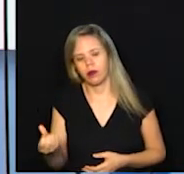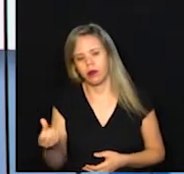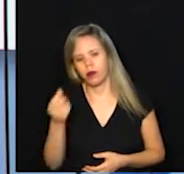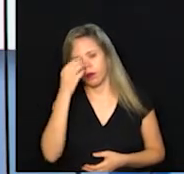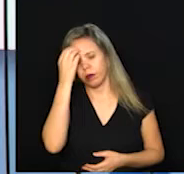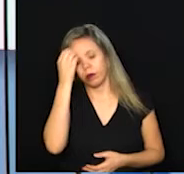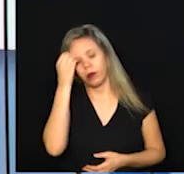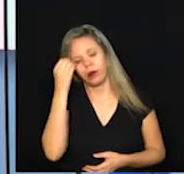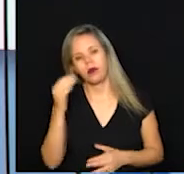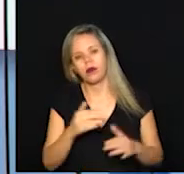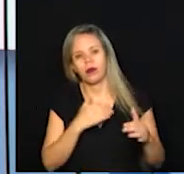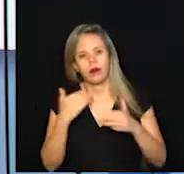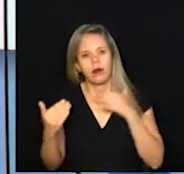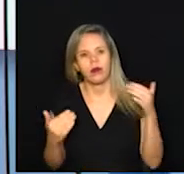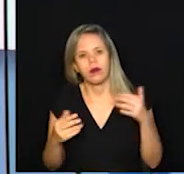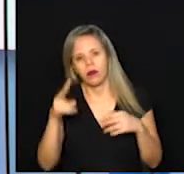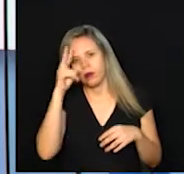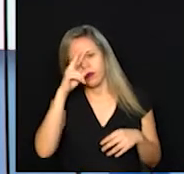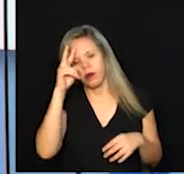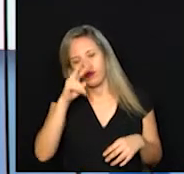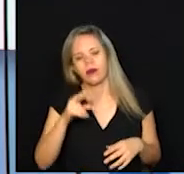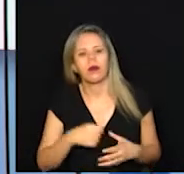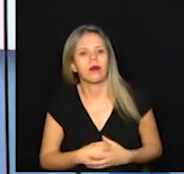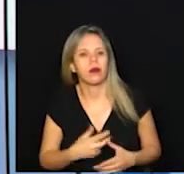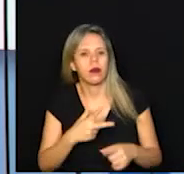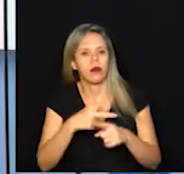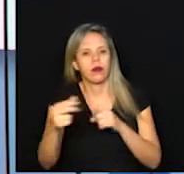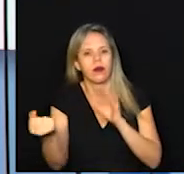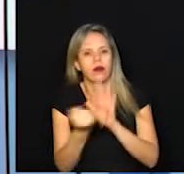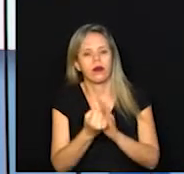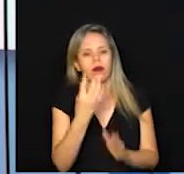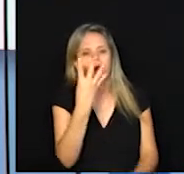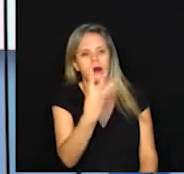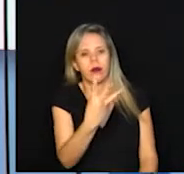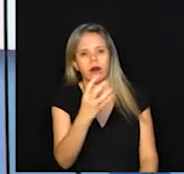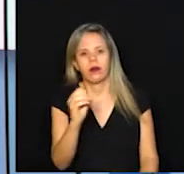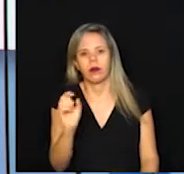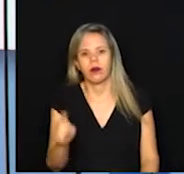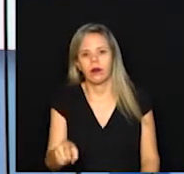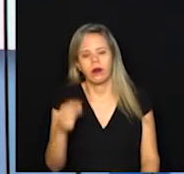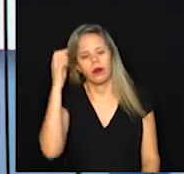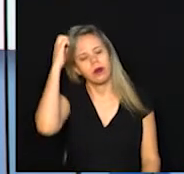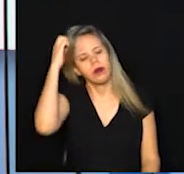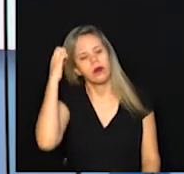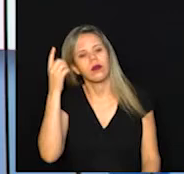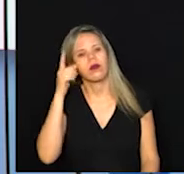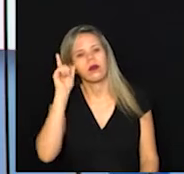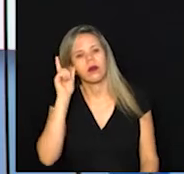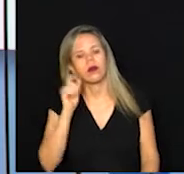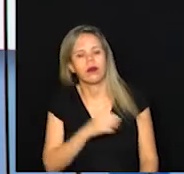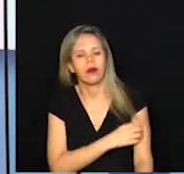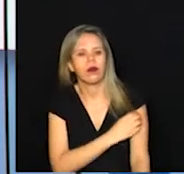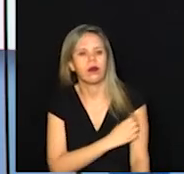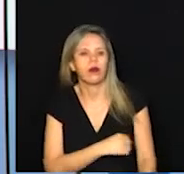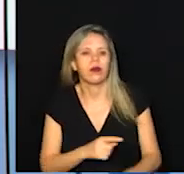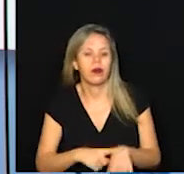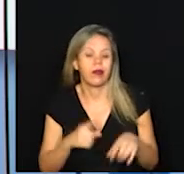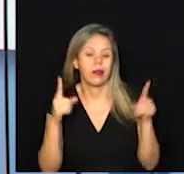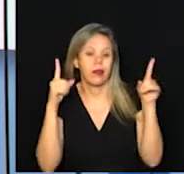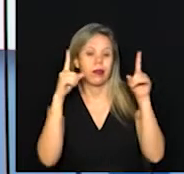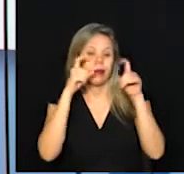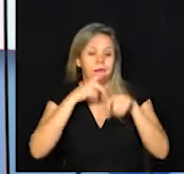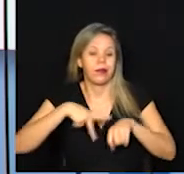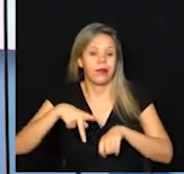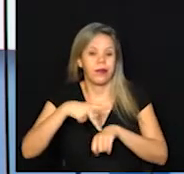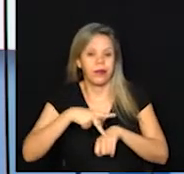401.186 óbitos. Lembrando que a gente superou a marca dos 400 mil óbitos ontem, né? Então, um momento muito difícil para